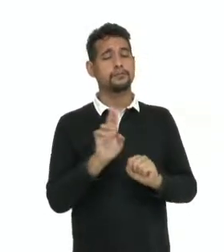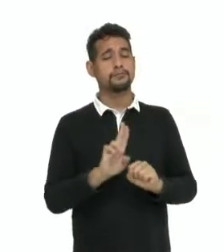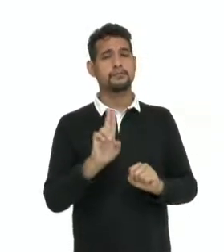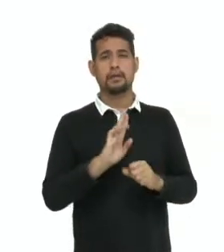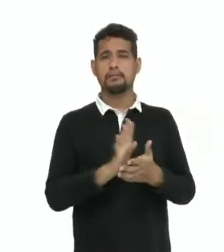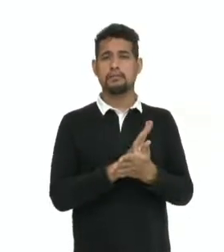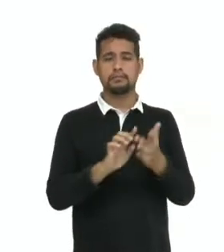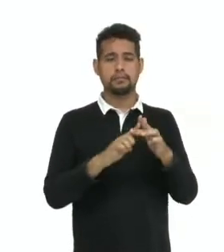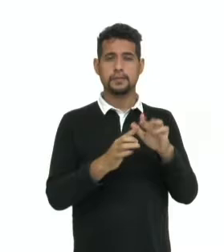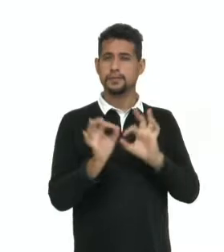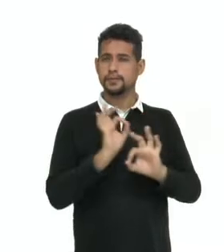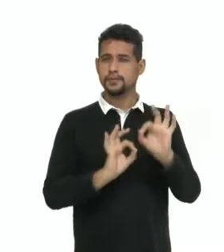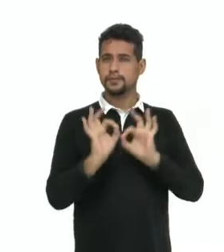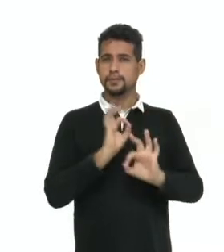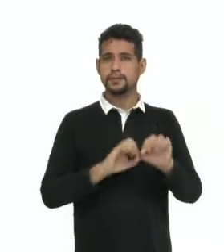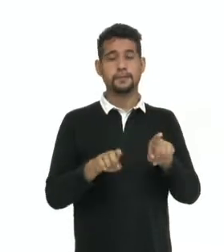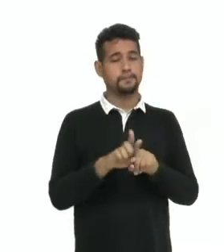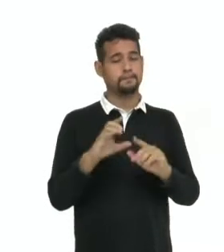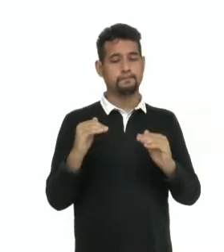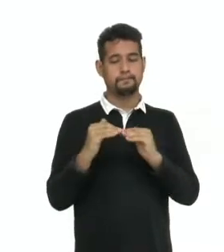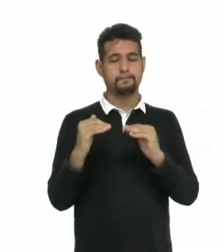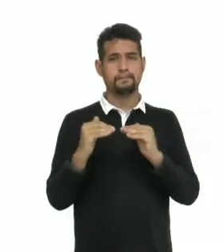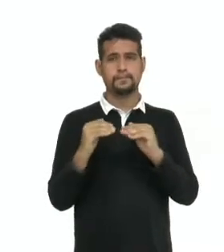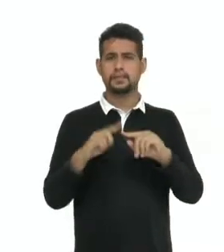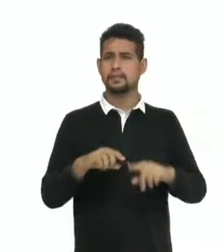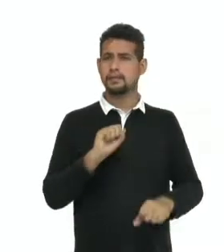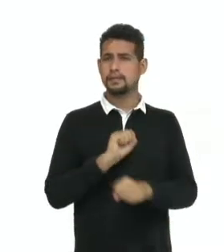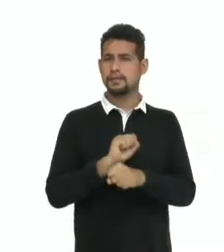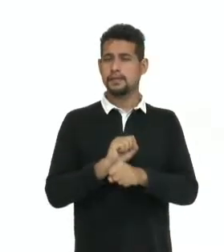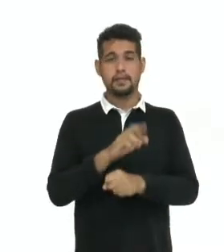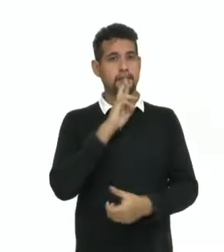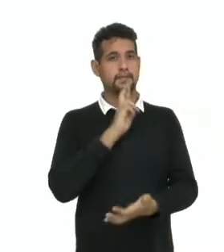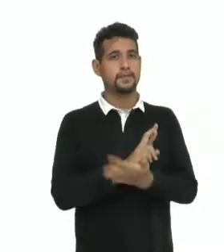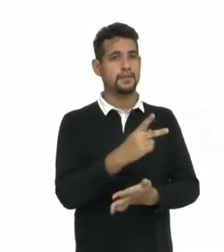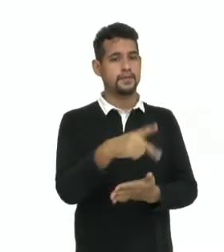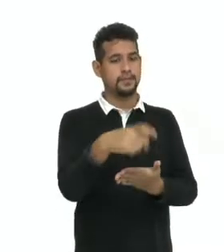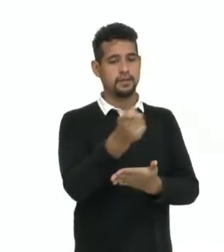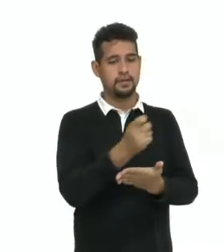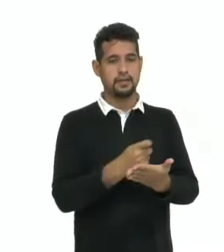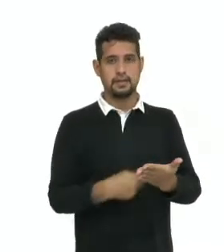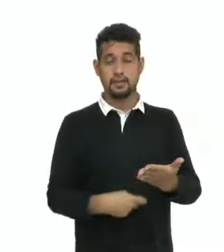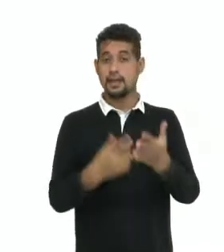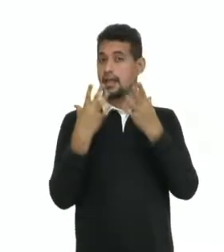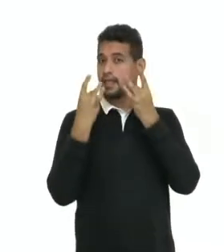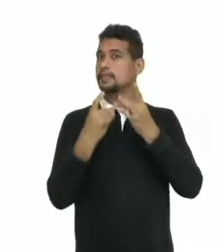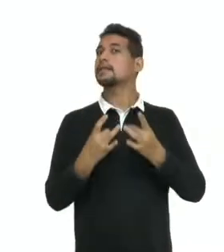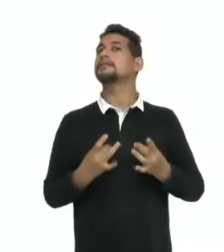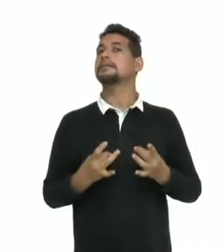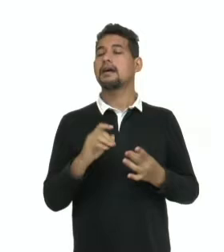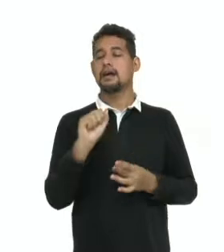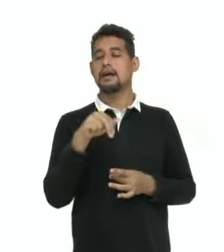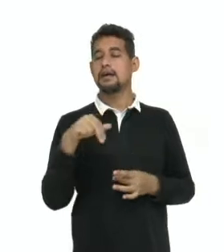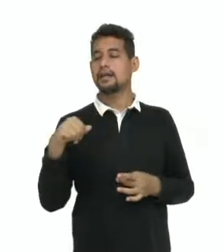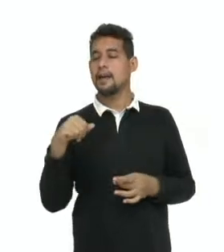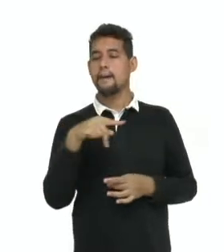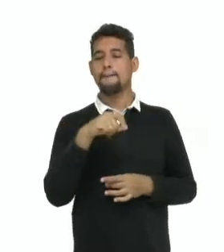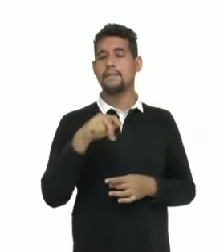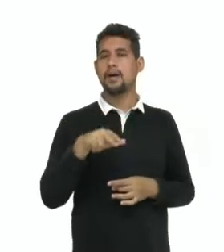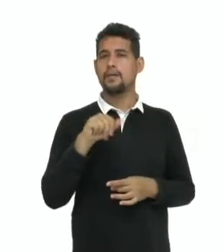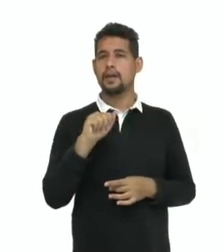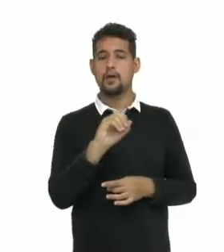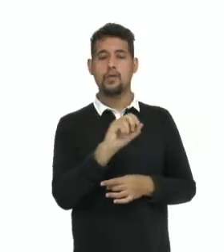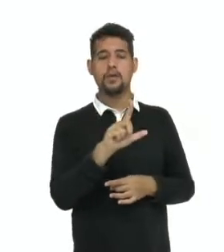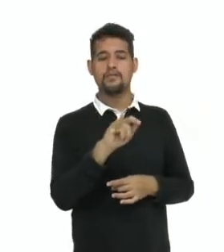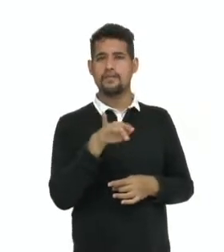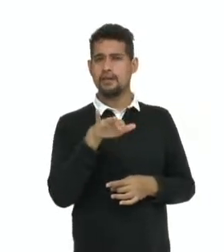as medidas judiciais cabíveis. Aguardo sua resposta por escrito. Atenciosamente, Ana Paula Oliveira. É